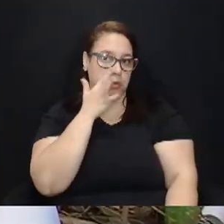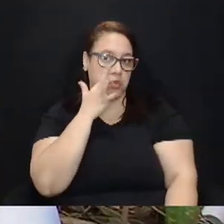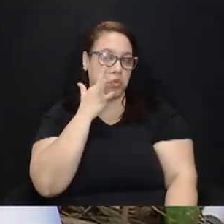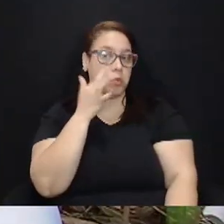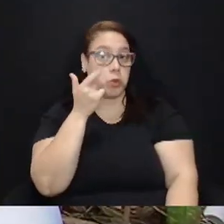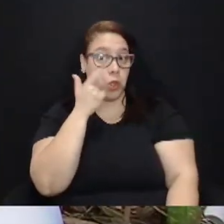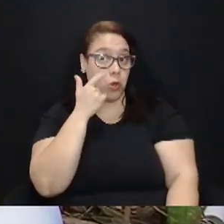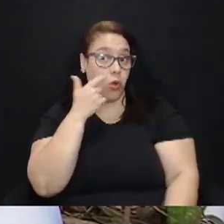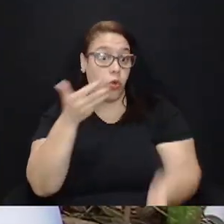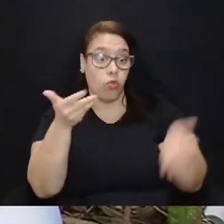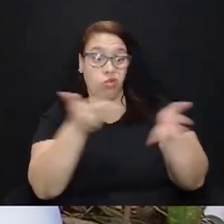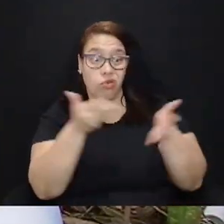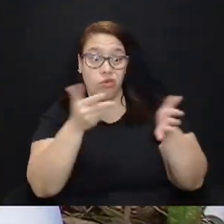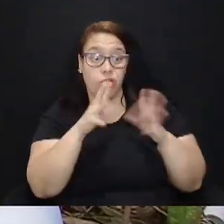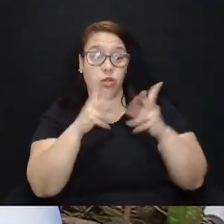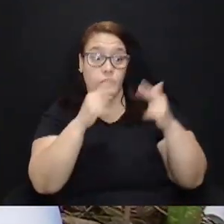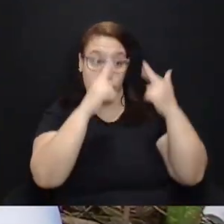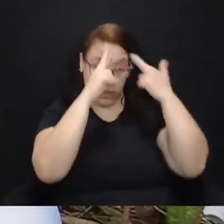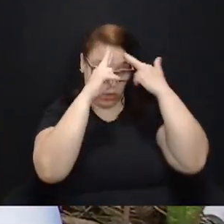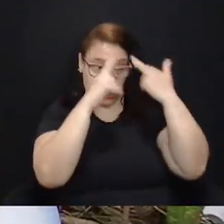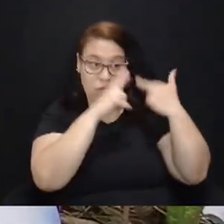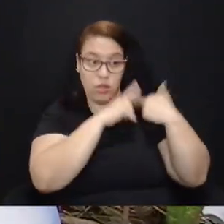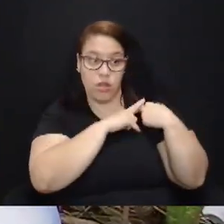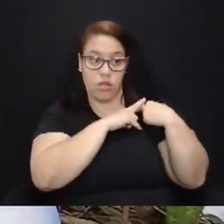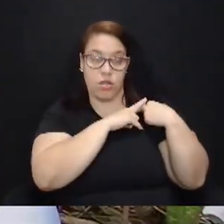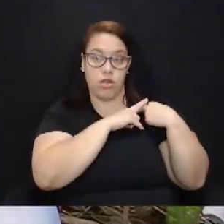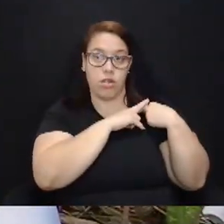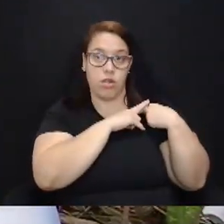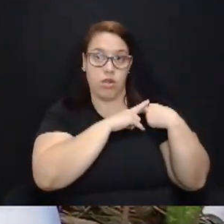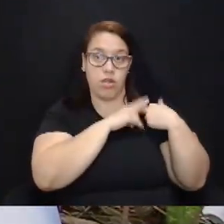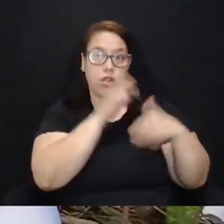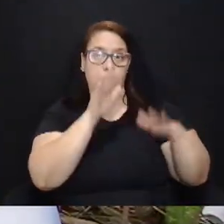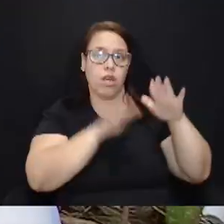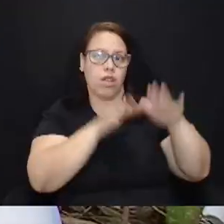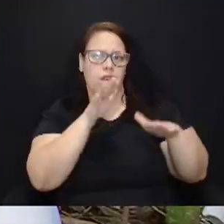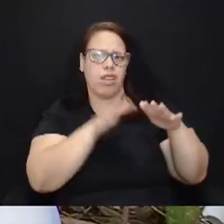com todo respeito às pessoas, né, que às vezes falam, mas ele é